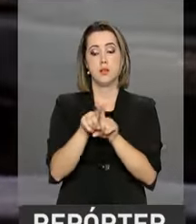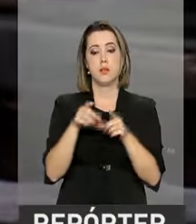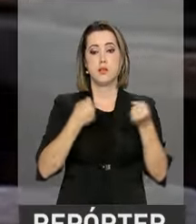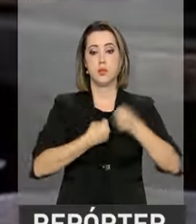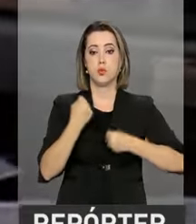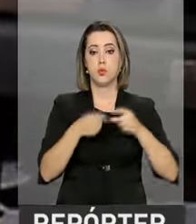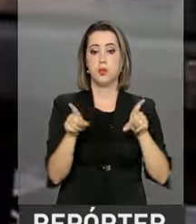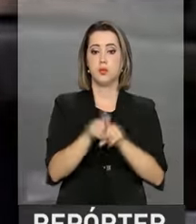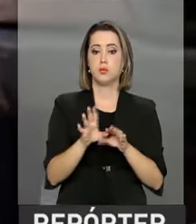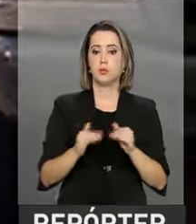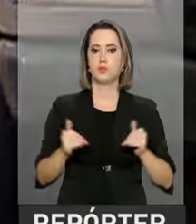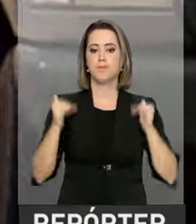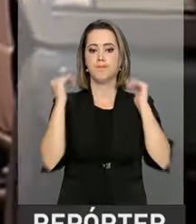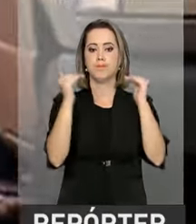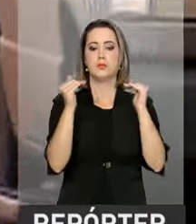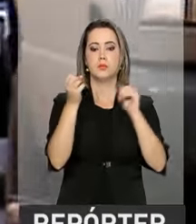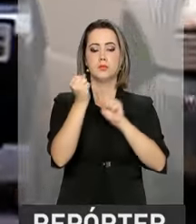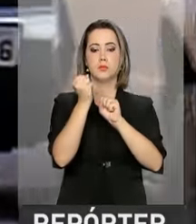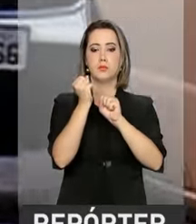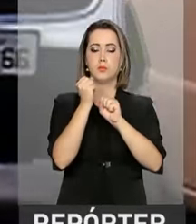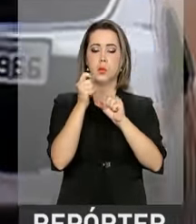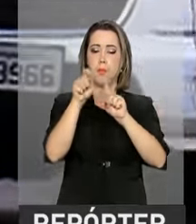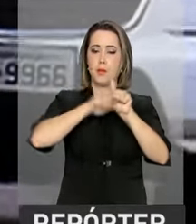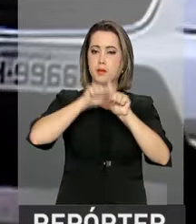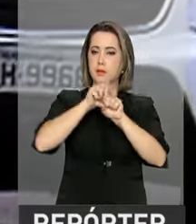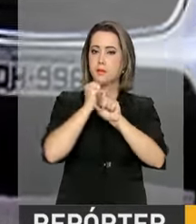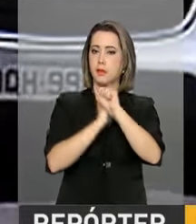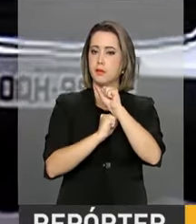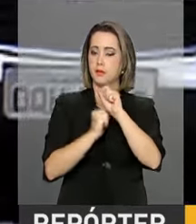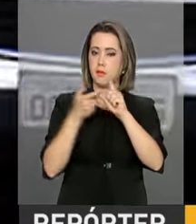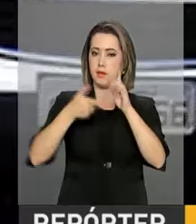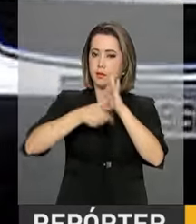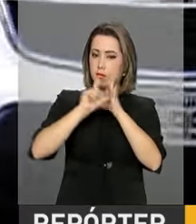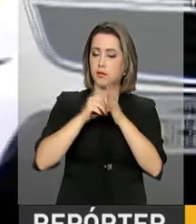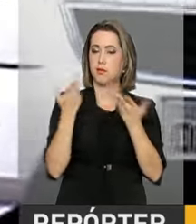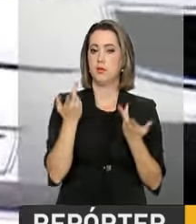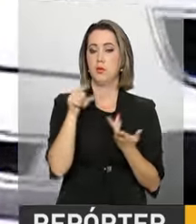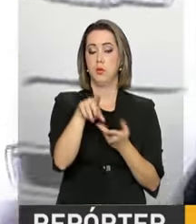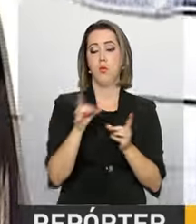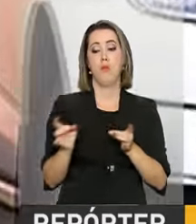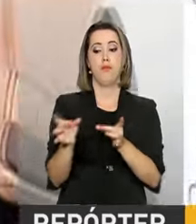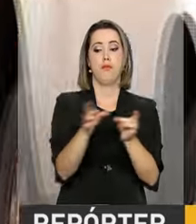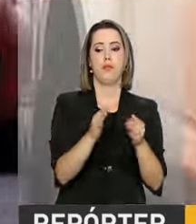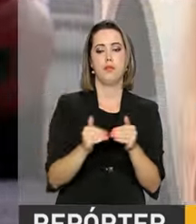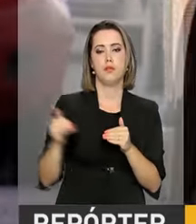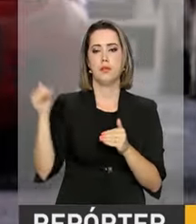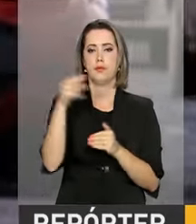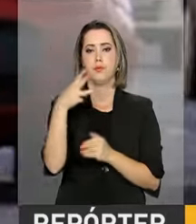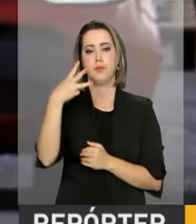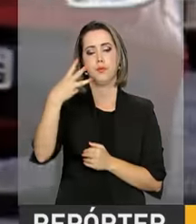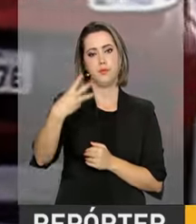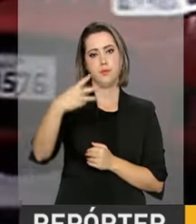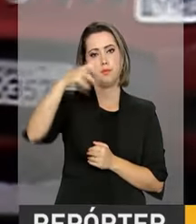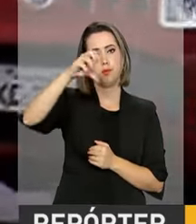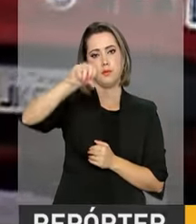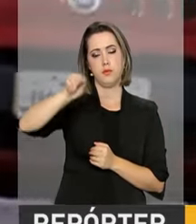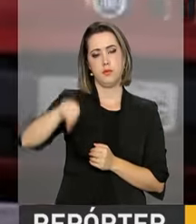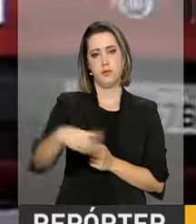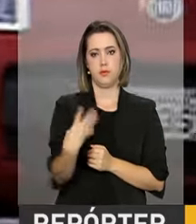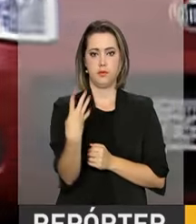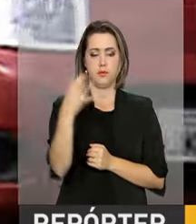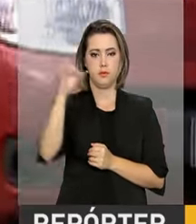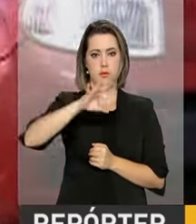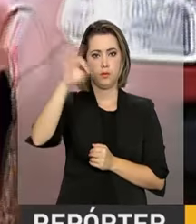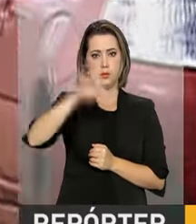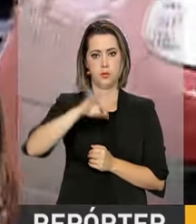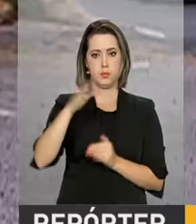também cresceu no mês passado. Segundo o levantamento da Anfávia, a venda de veículos registrou alta de 39,4% em relação